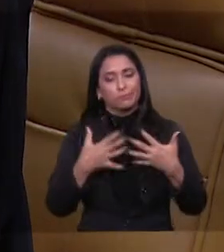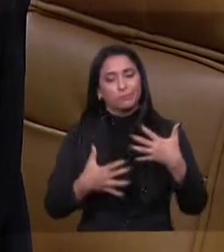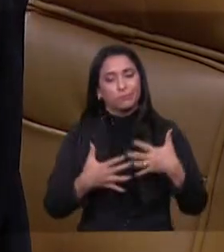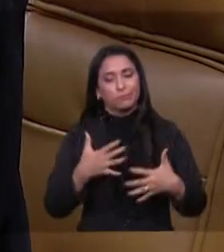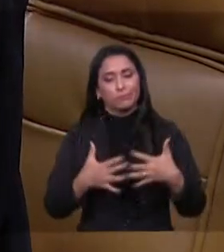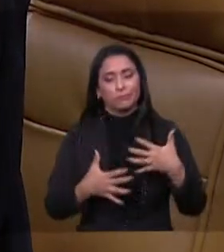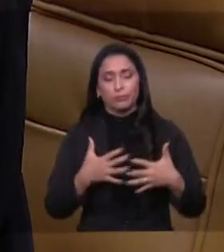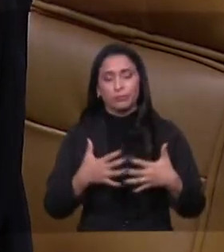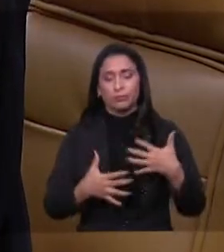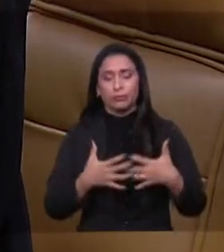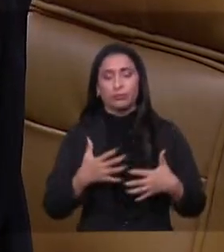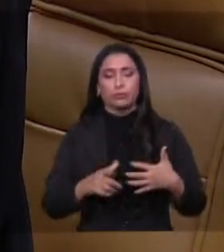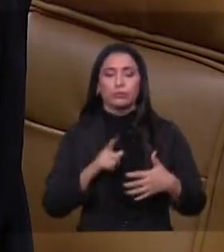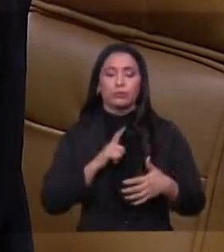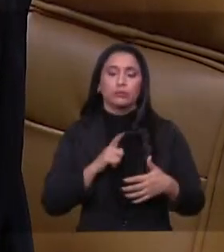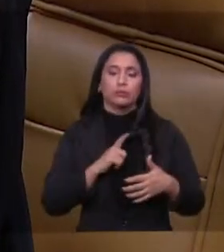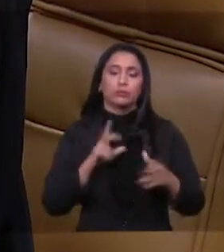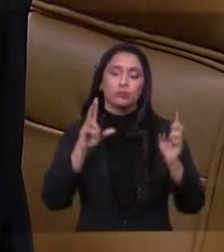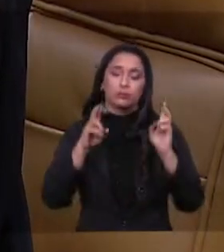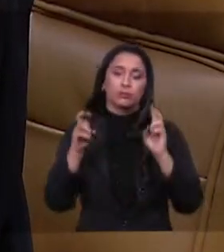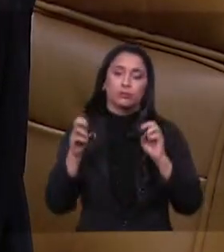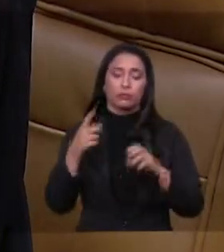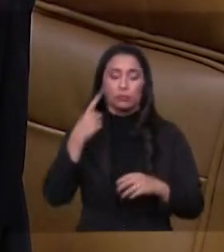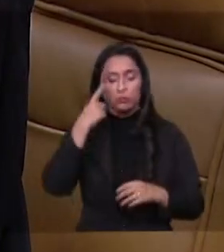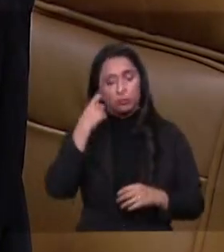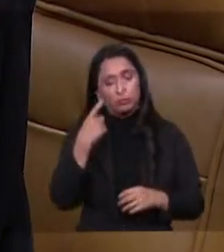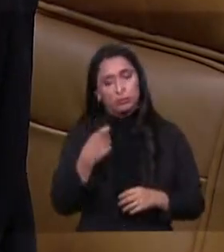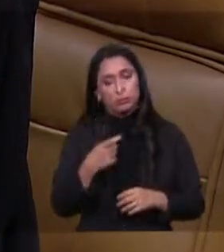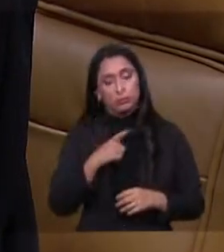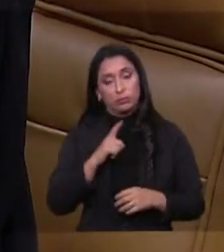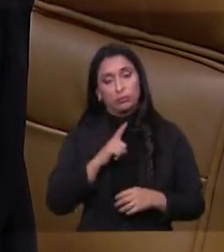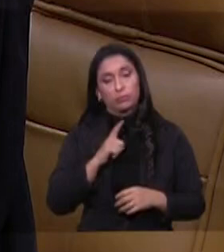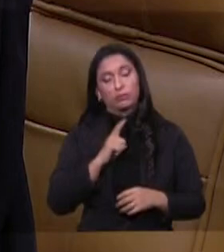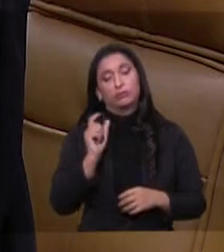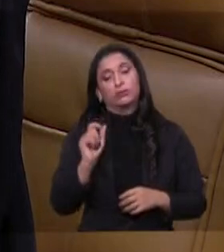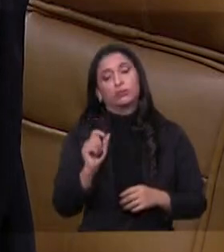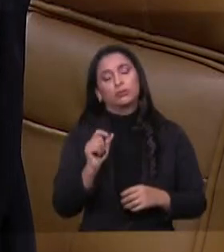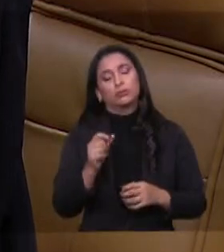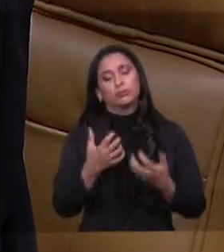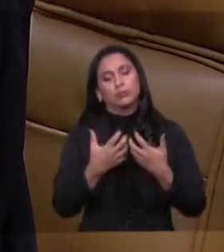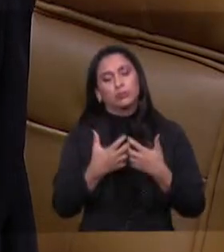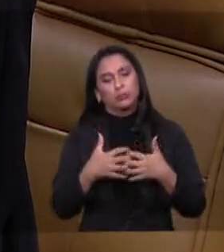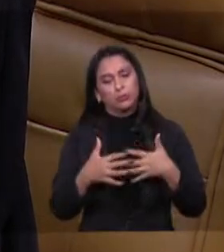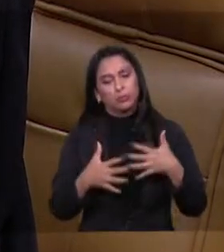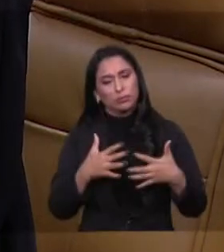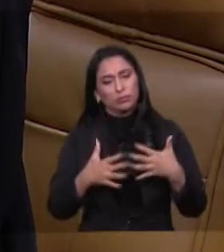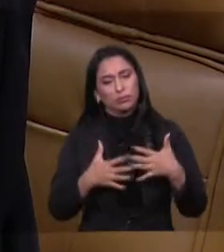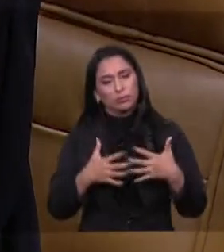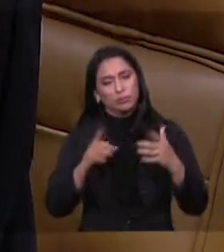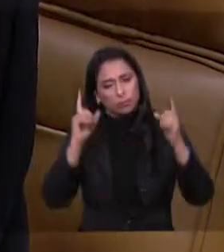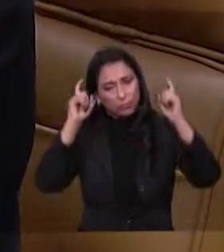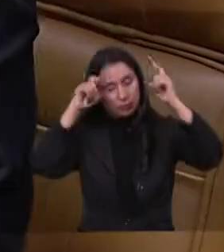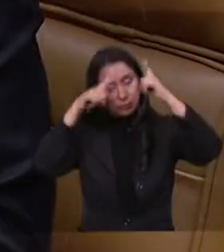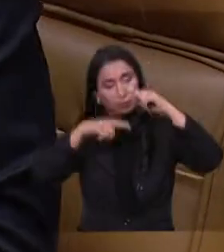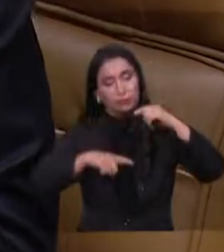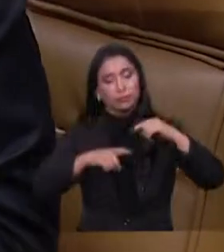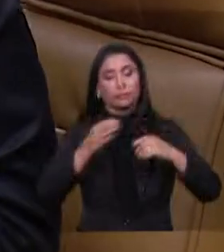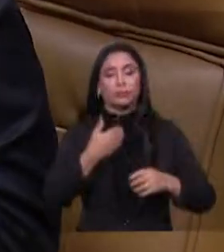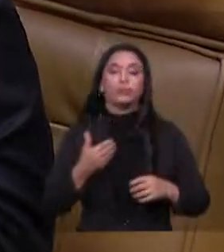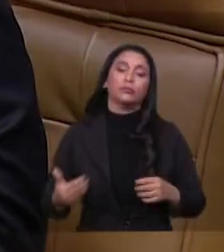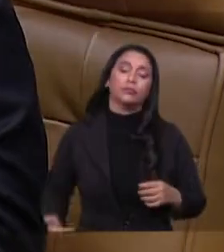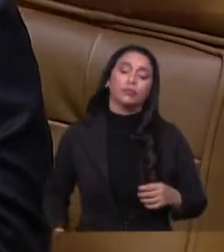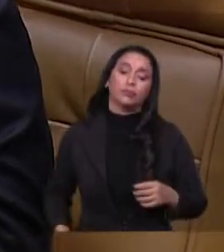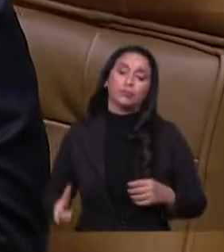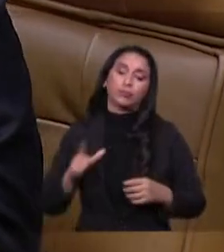a multiplicidade dos interesses envolvidos. Em situações complexas, o Estado juiz pode e deve transferir